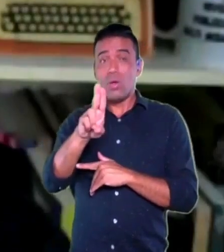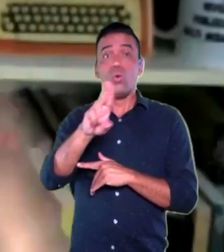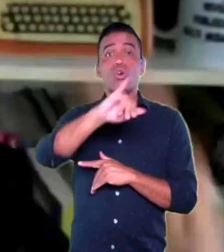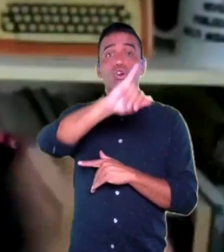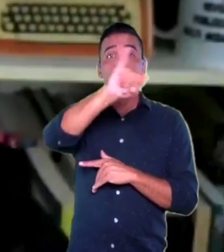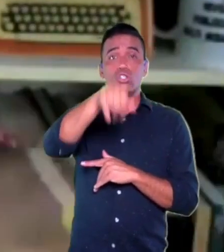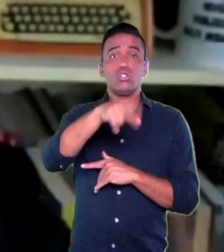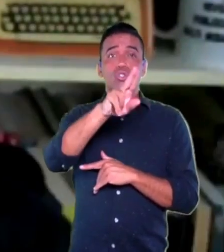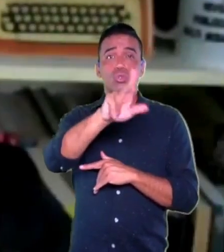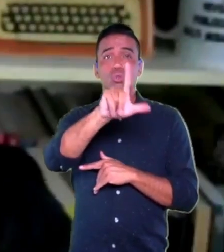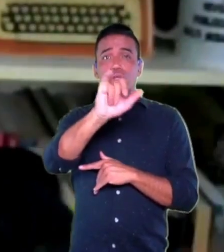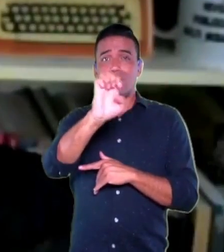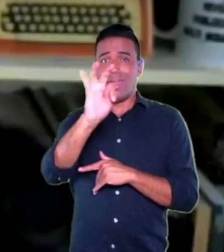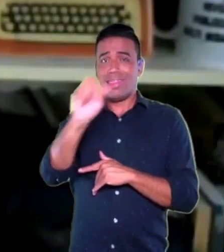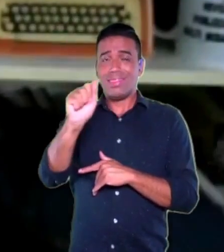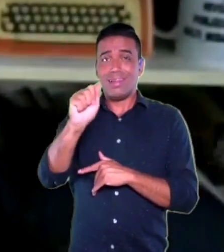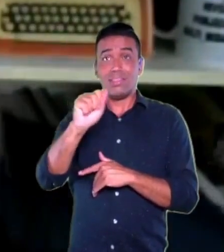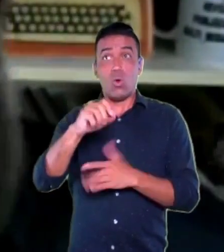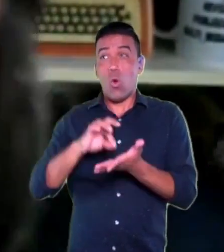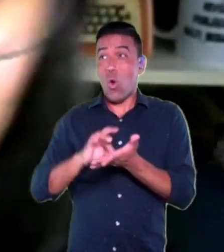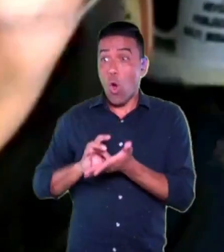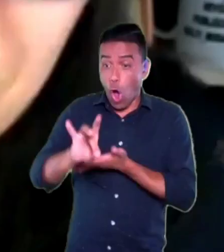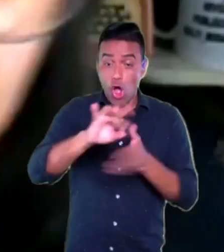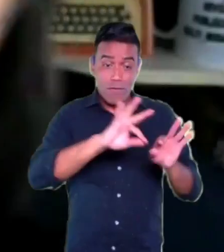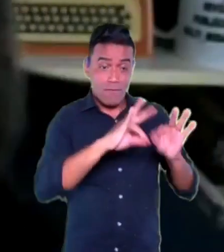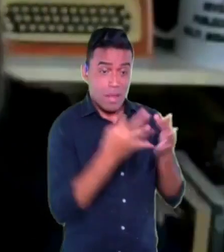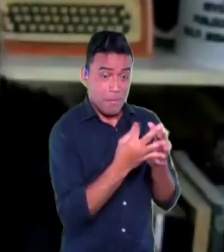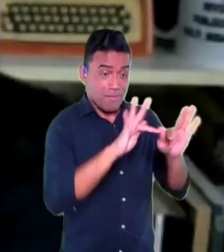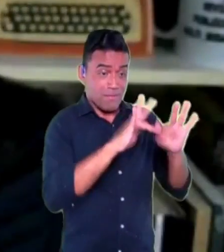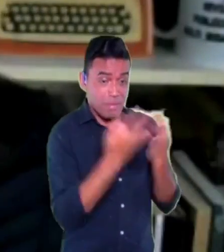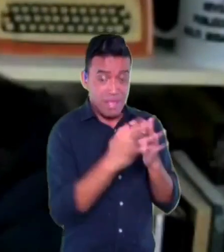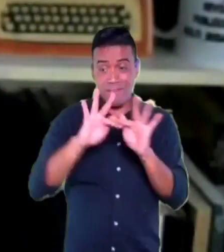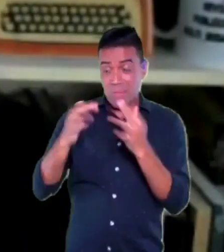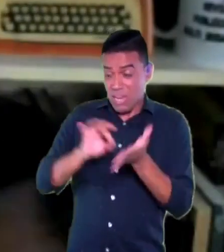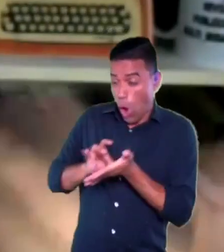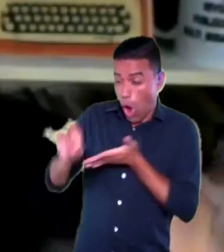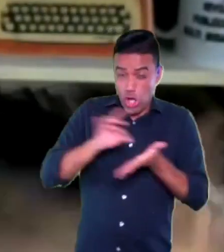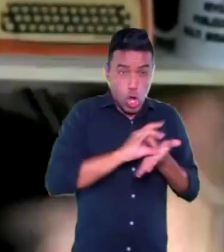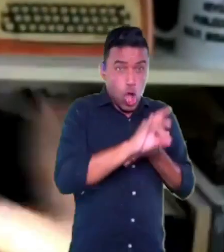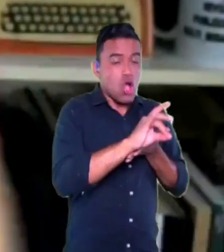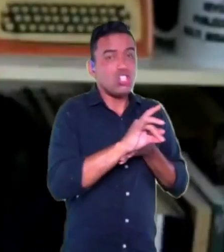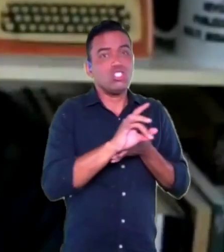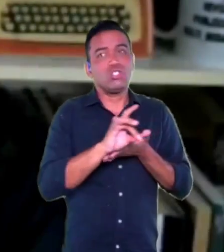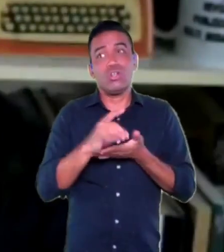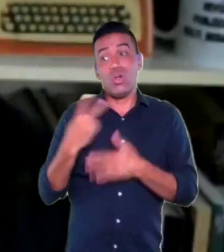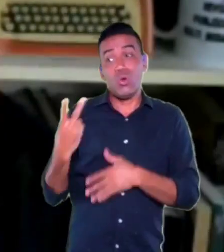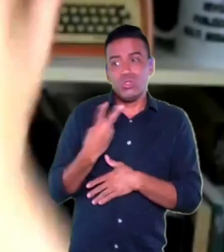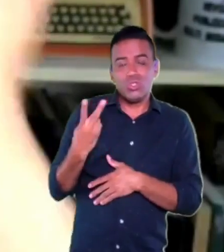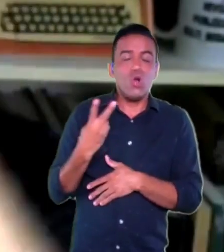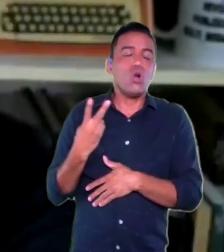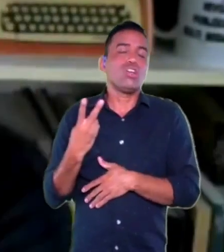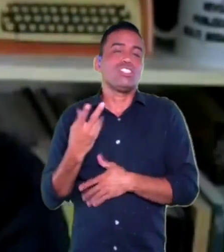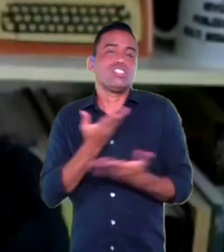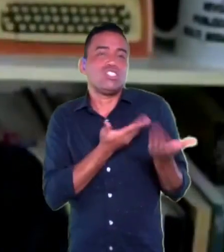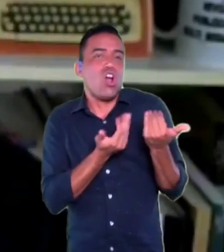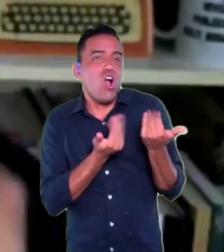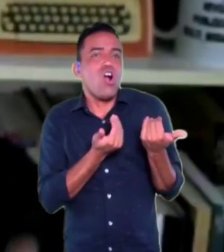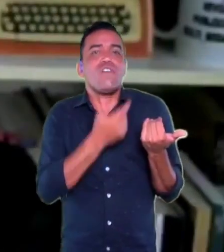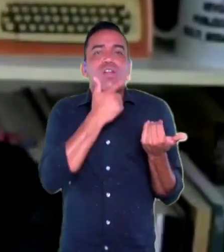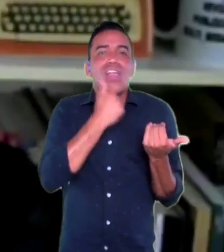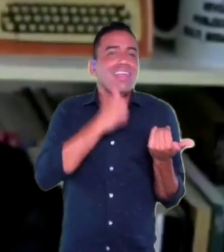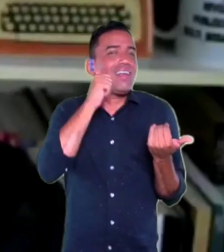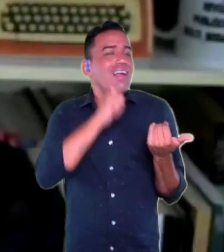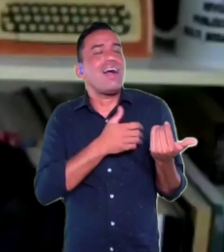as famílias, e tal, tem muita coisa meio atual ali, assim, né? Daquele amor entre aqueles jovens, tal. Tem um